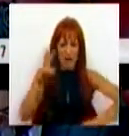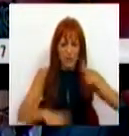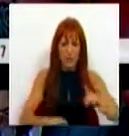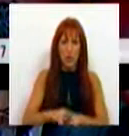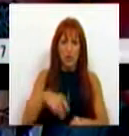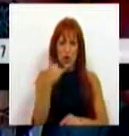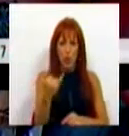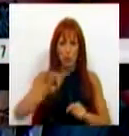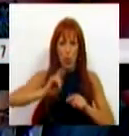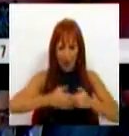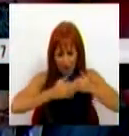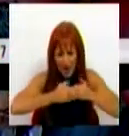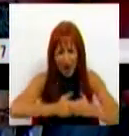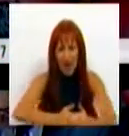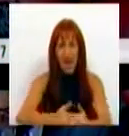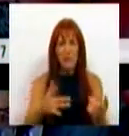pelo segundo ano consecutivo,